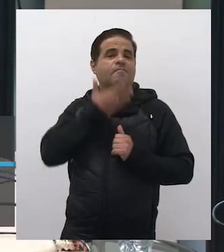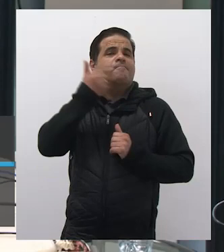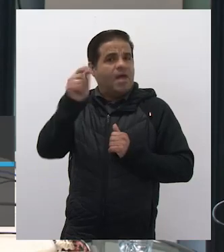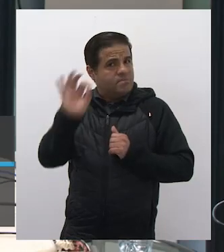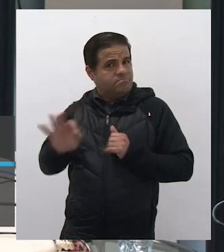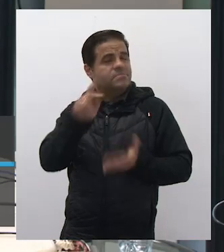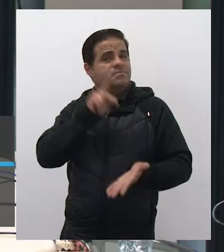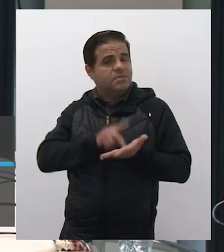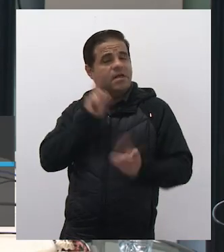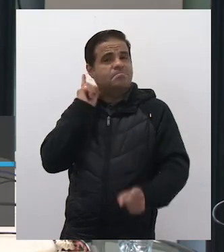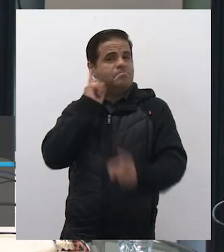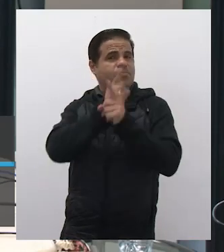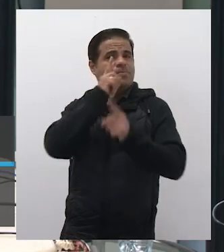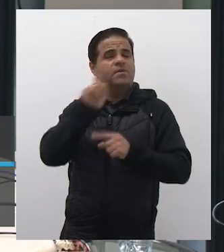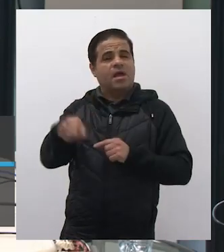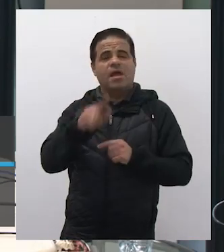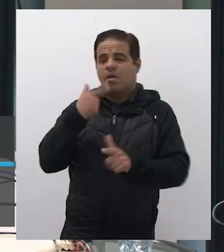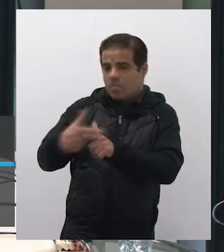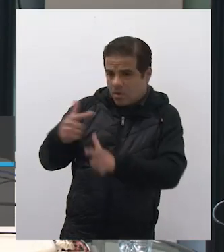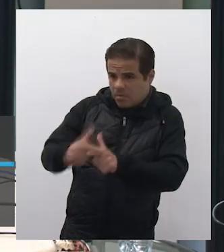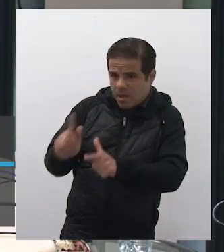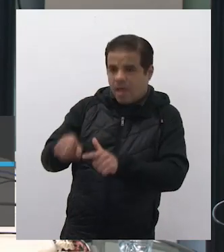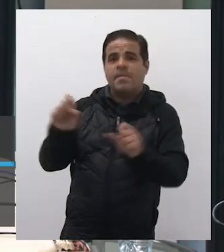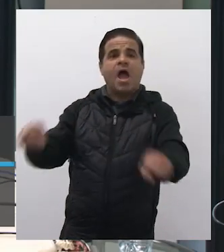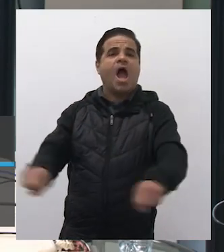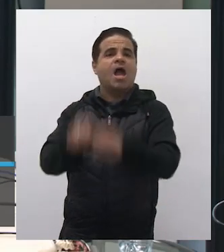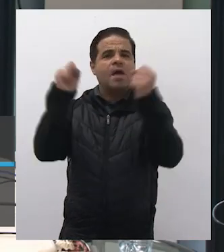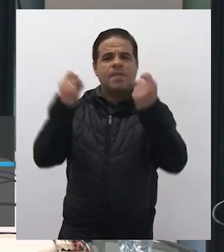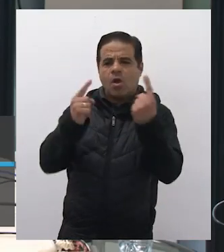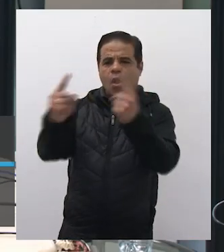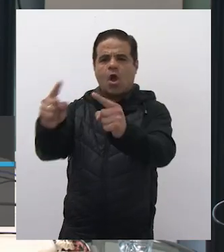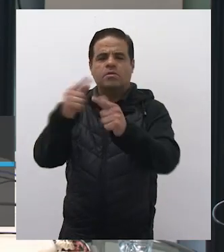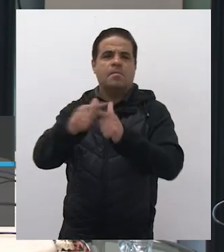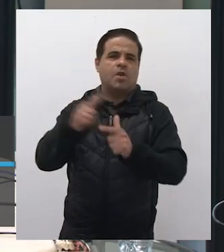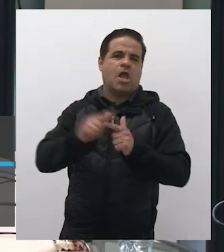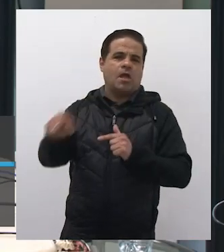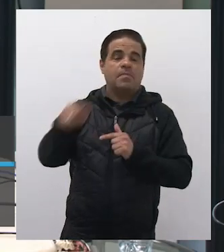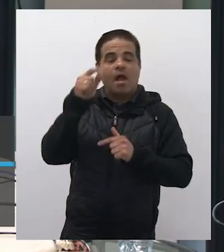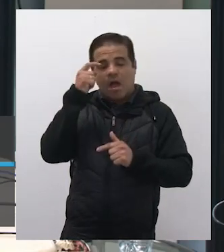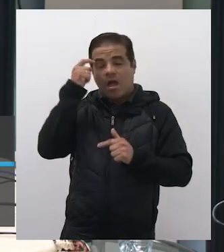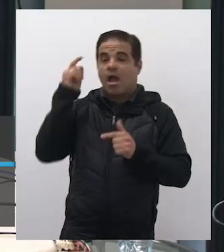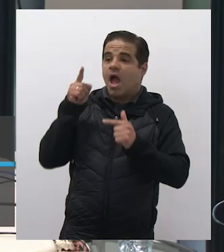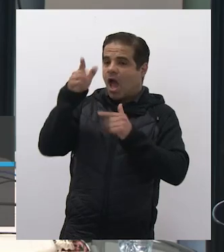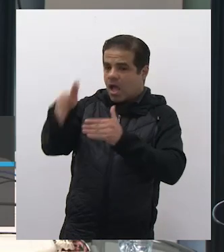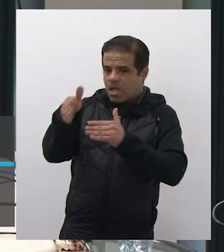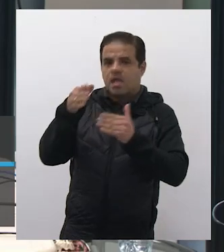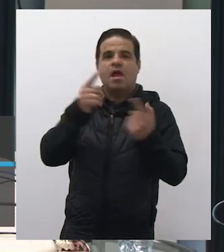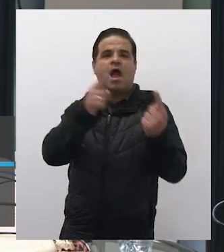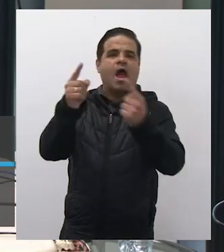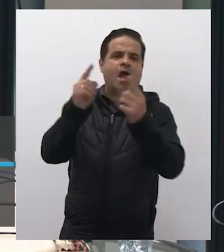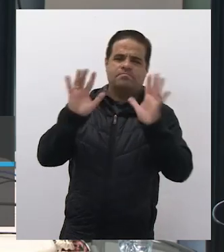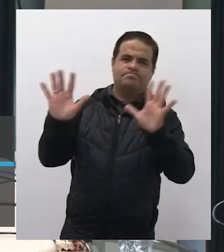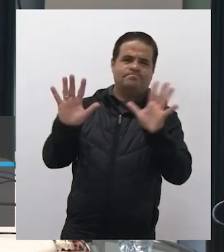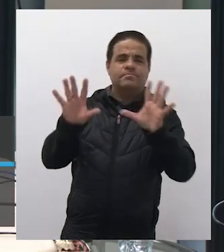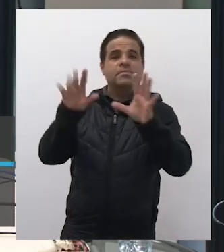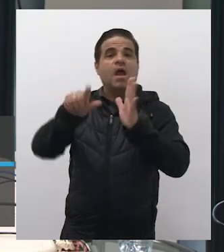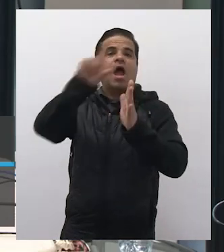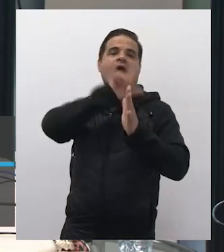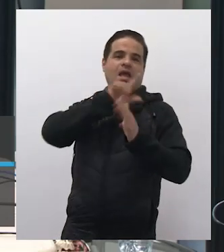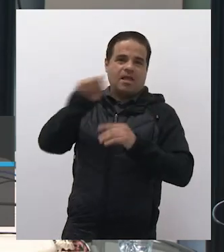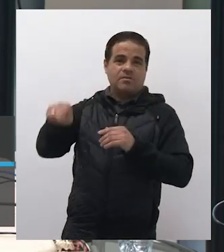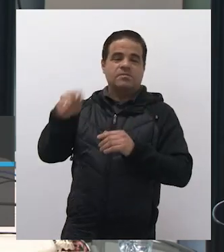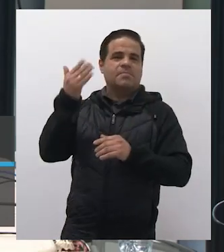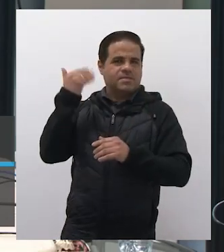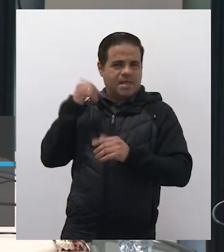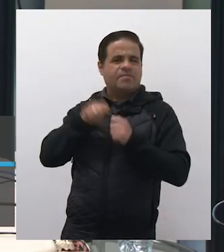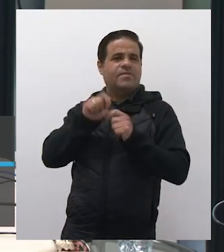fácil mesmo de identificar o problema e de quebrar esse problema, né? De ir na causa raiz, do que antes a gente